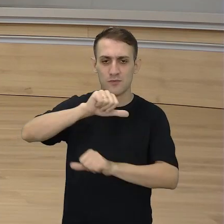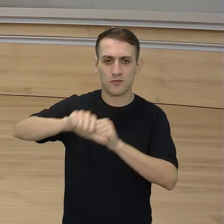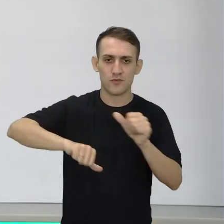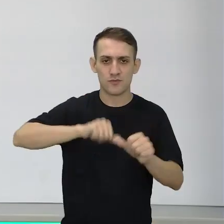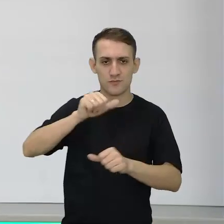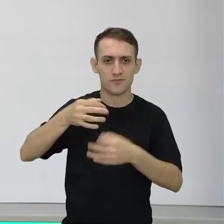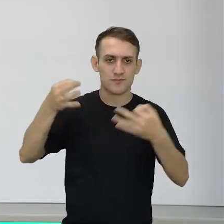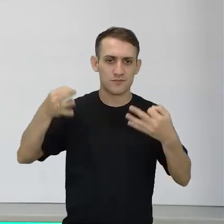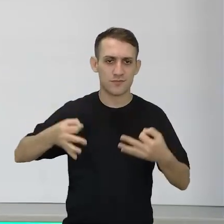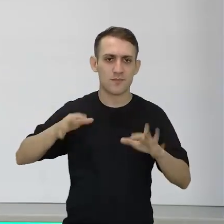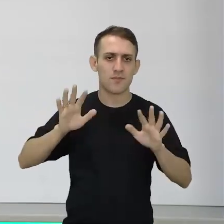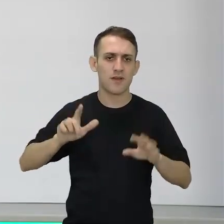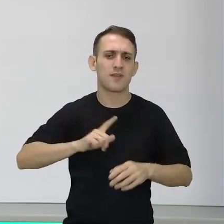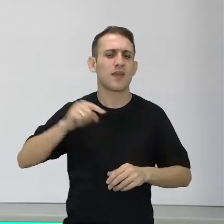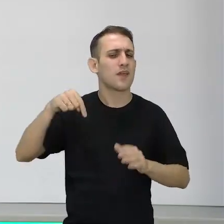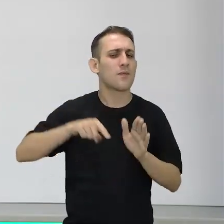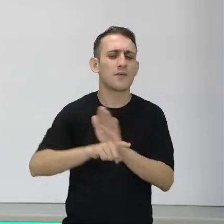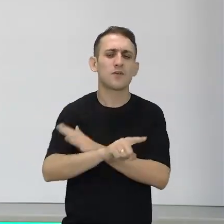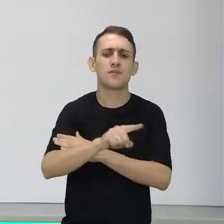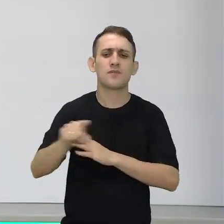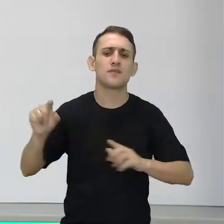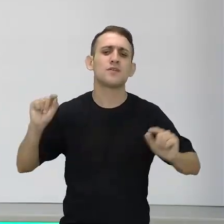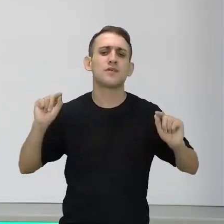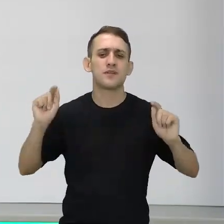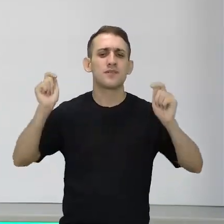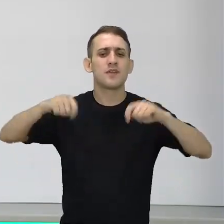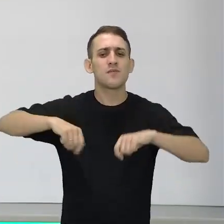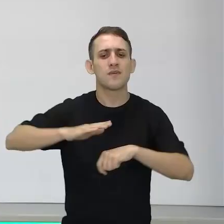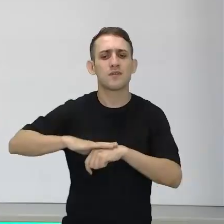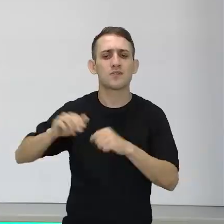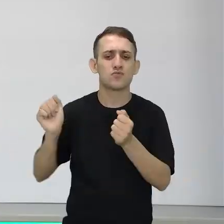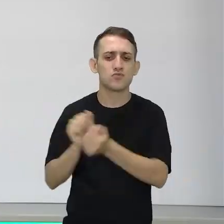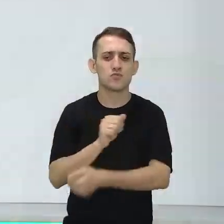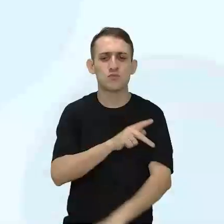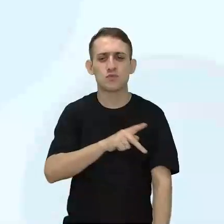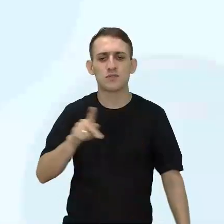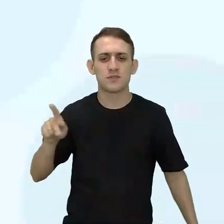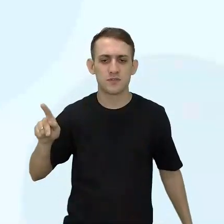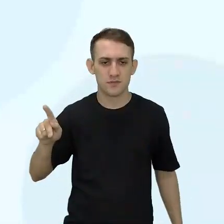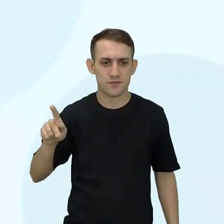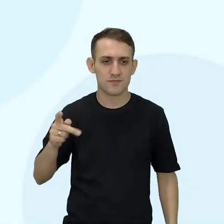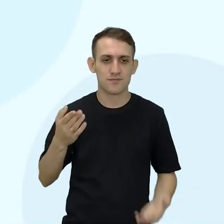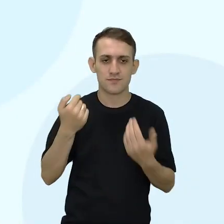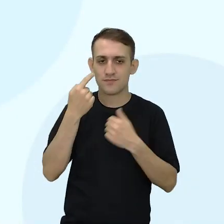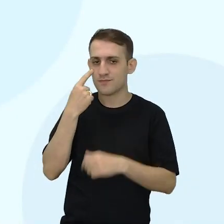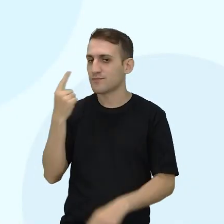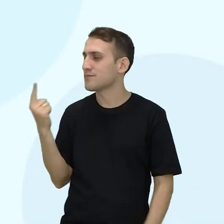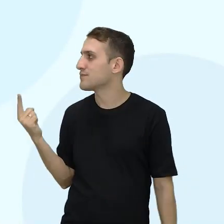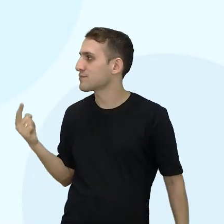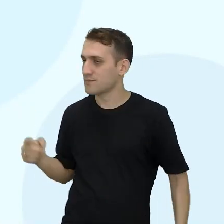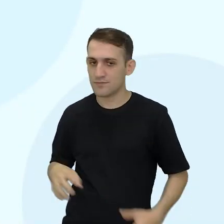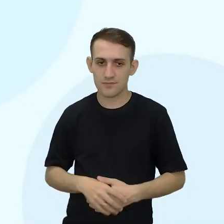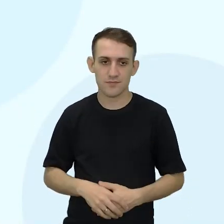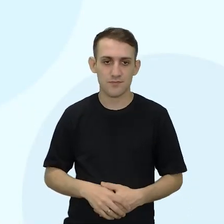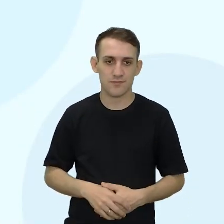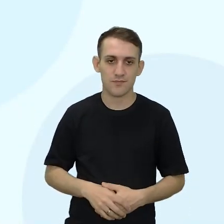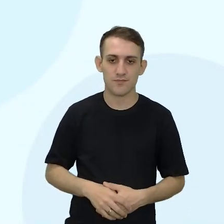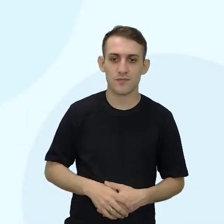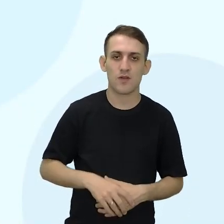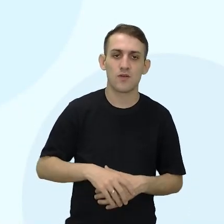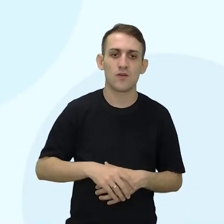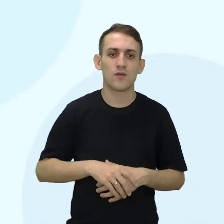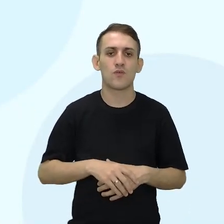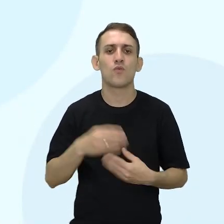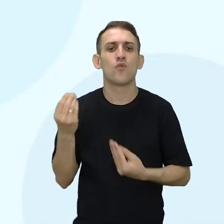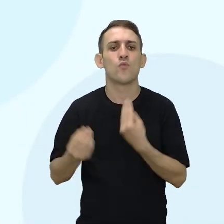verdade? Mas eu vou deixar uma pergunta aqui para vocês fazerem junto com o seu professor. Vamos na tela. Olha só.